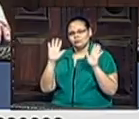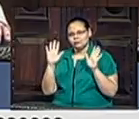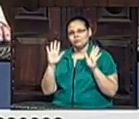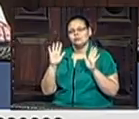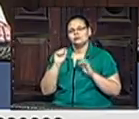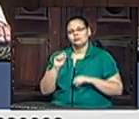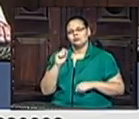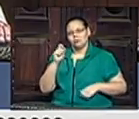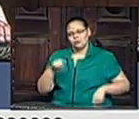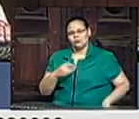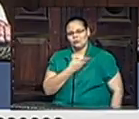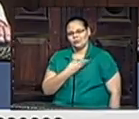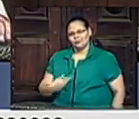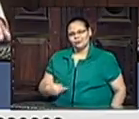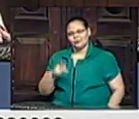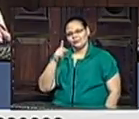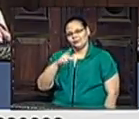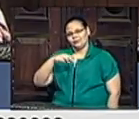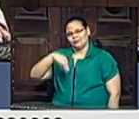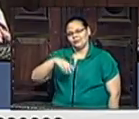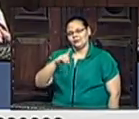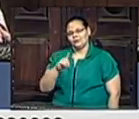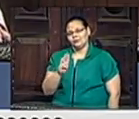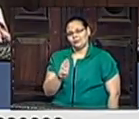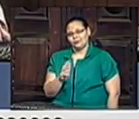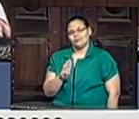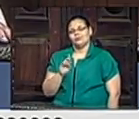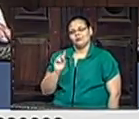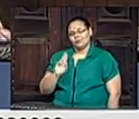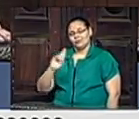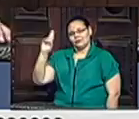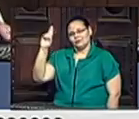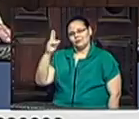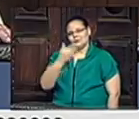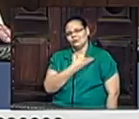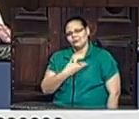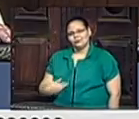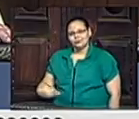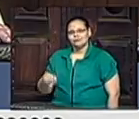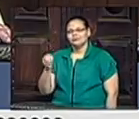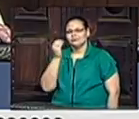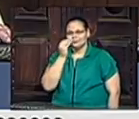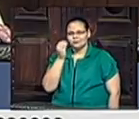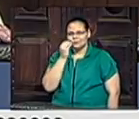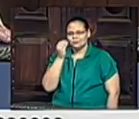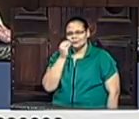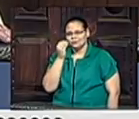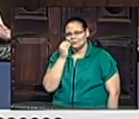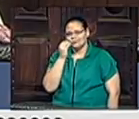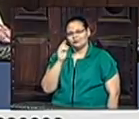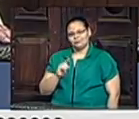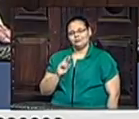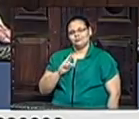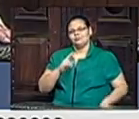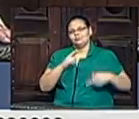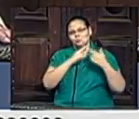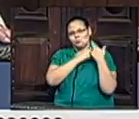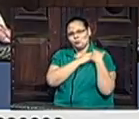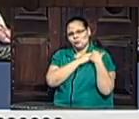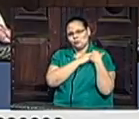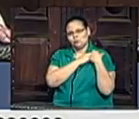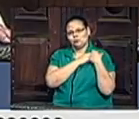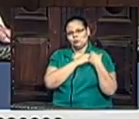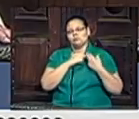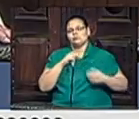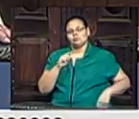governo do PMDB, o mesmo governo que tenta transferir toda a responsabilidade de